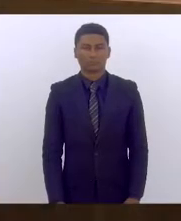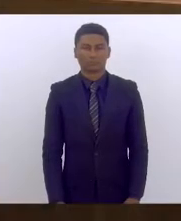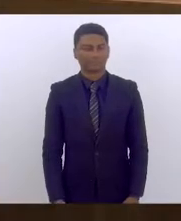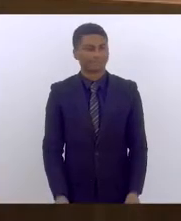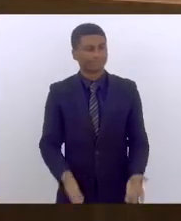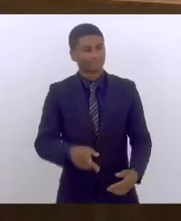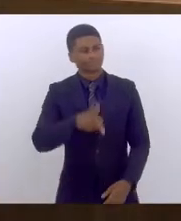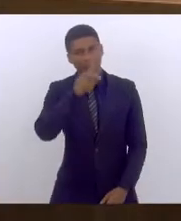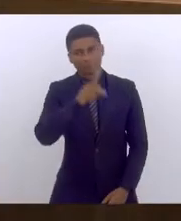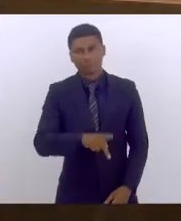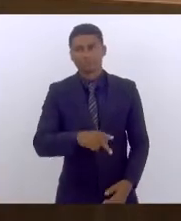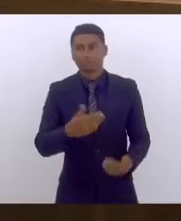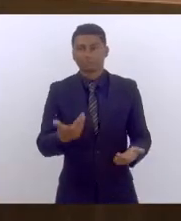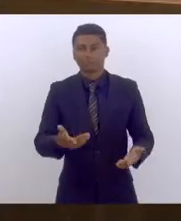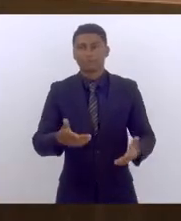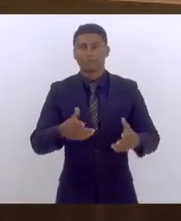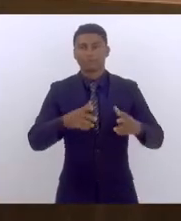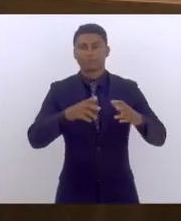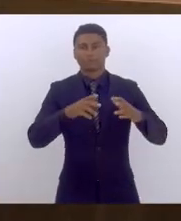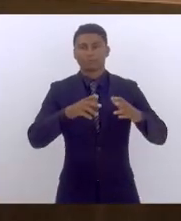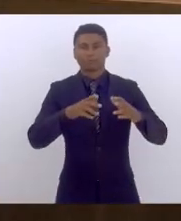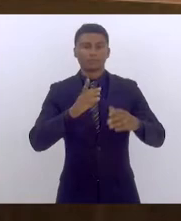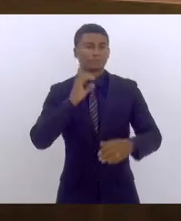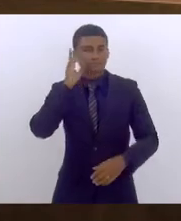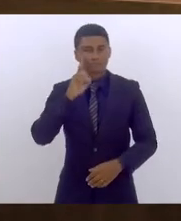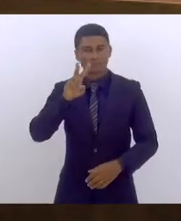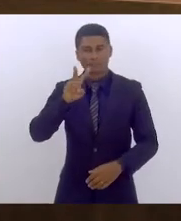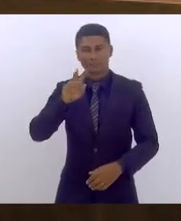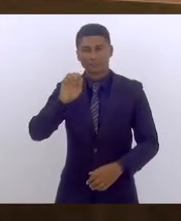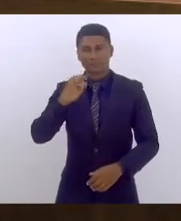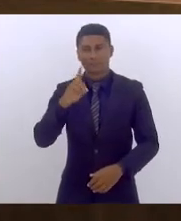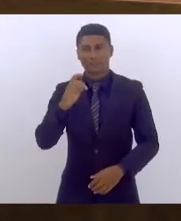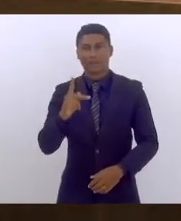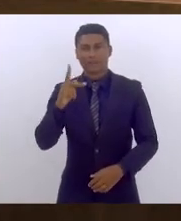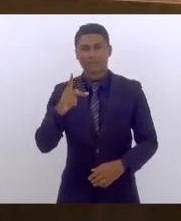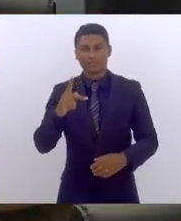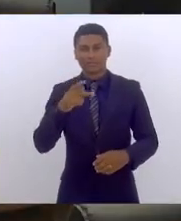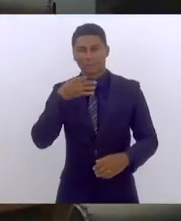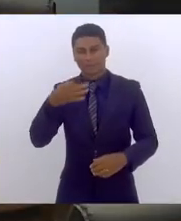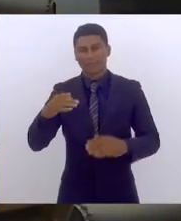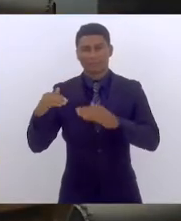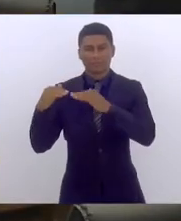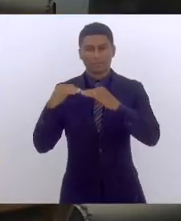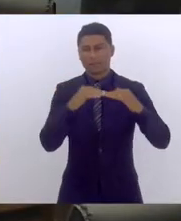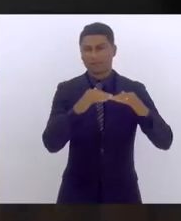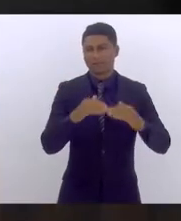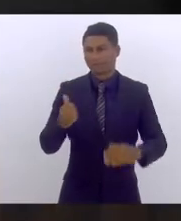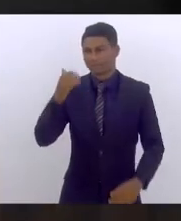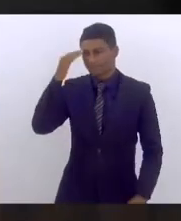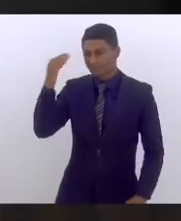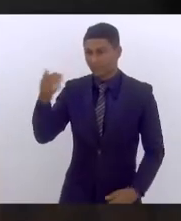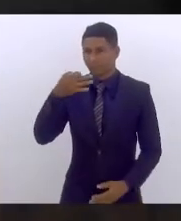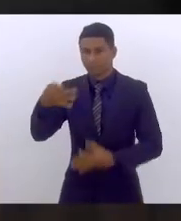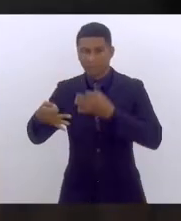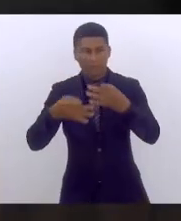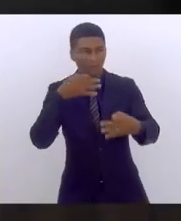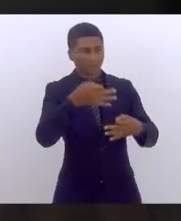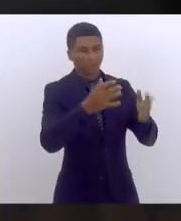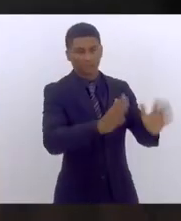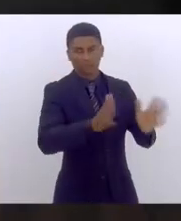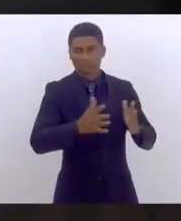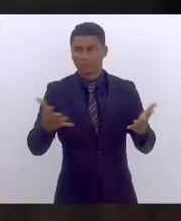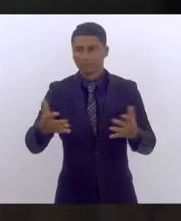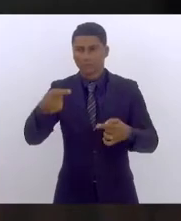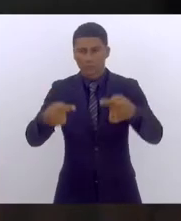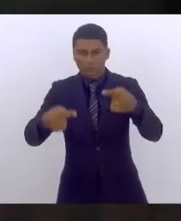Presidenta, eu acompanho o parecer do deputado Valdec Carneiro. Obrigada. Com os pareceres emitidos, em